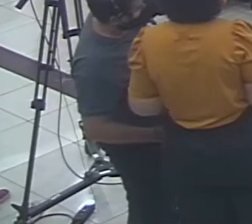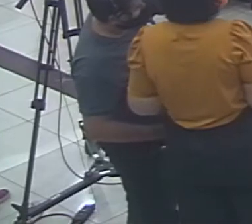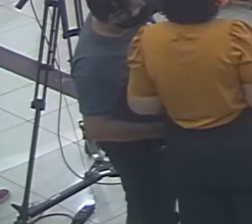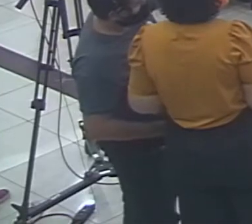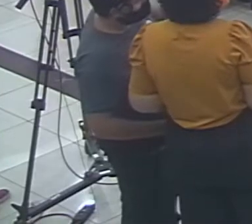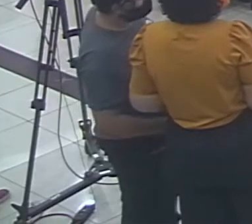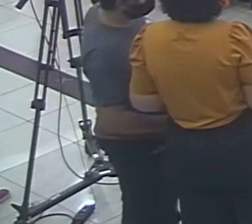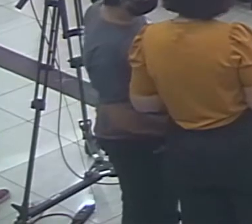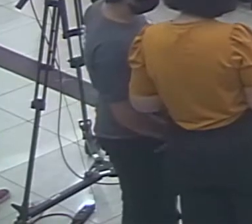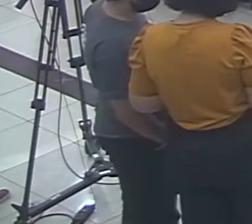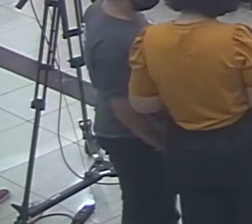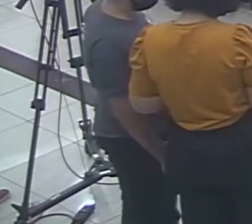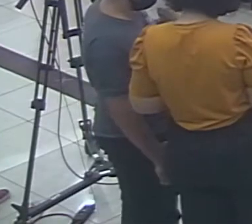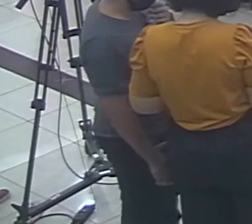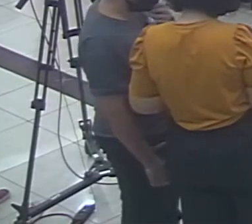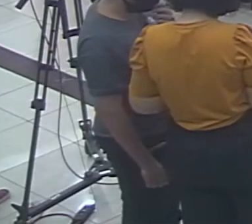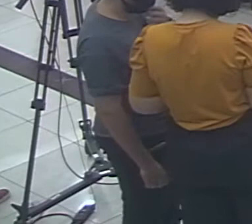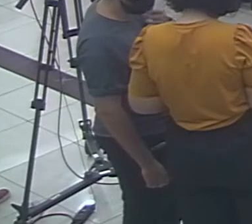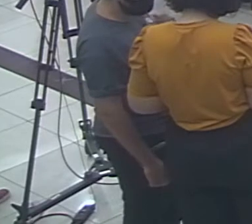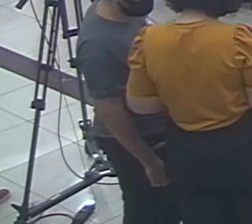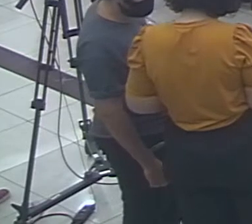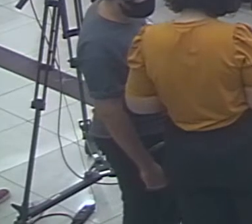E aí